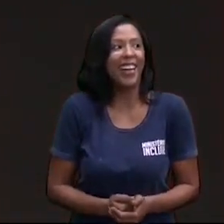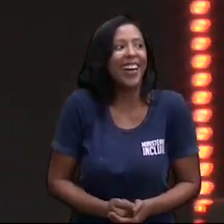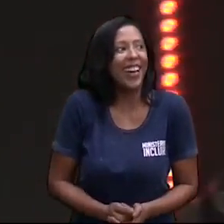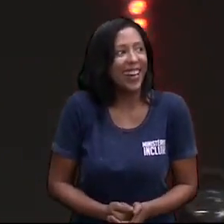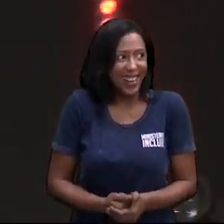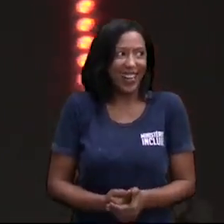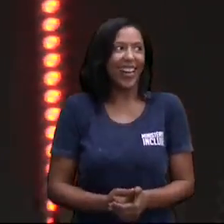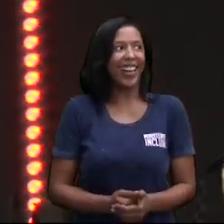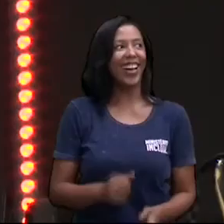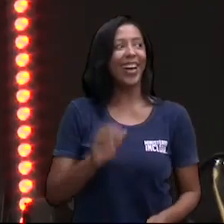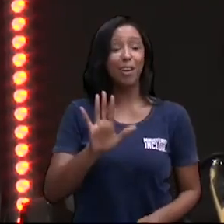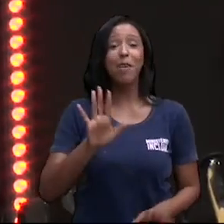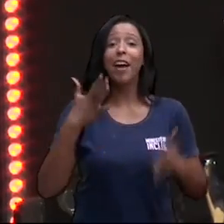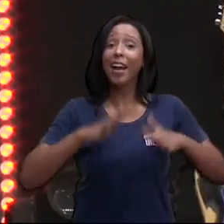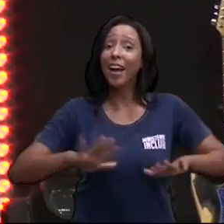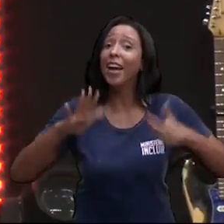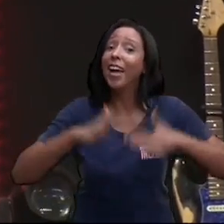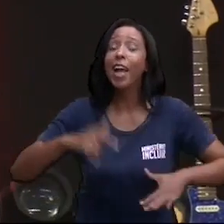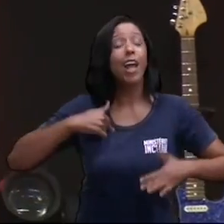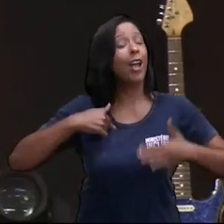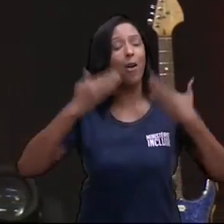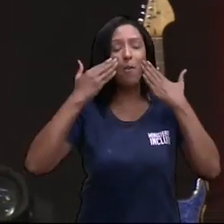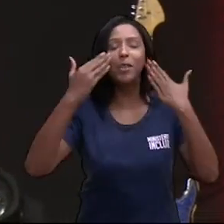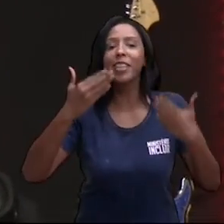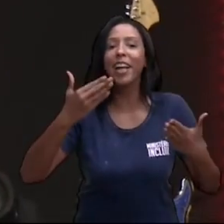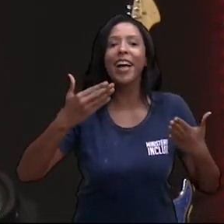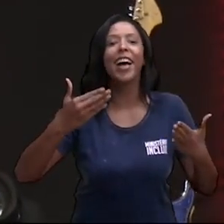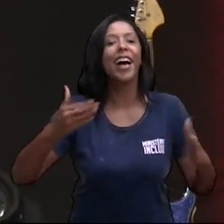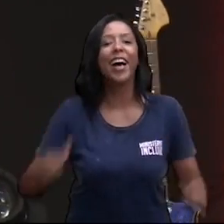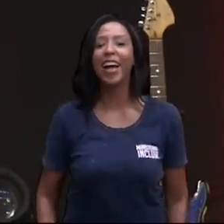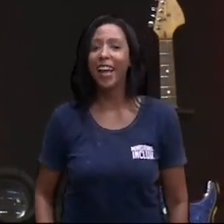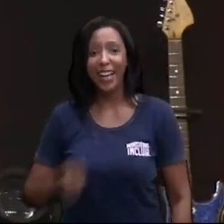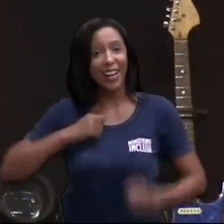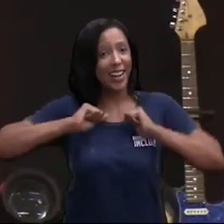o matemático tranquilo para mim está sendo transparente a virtude